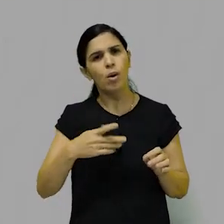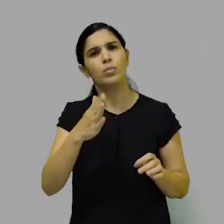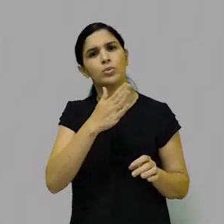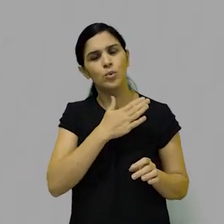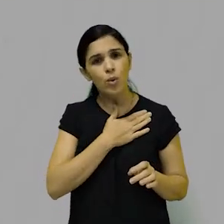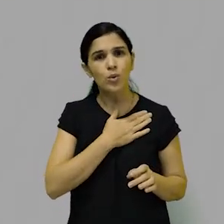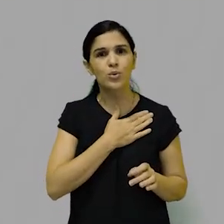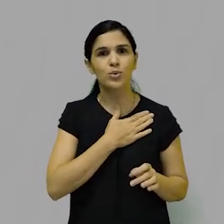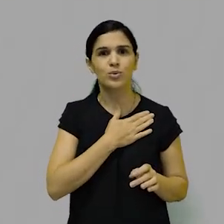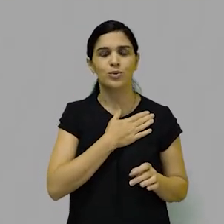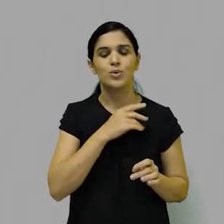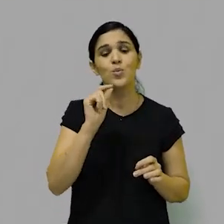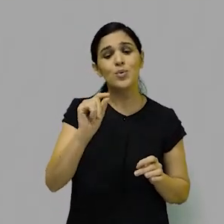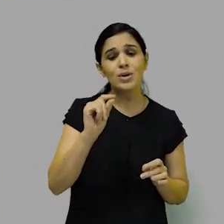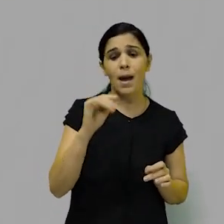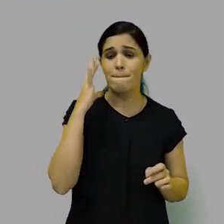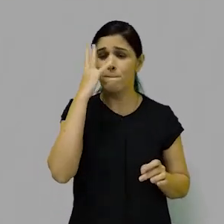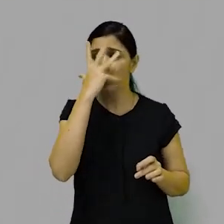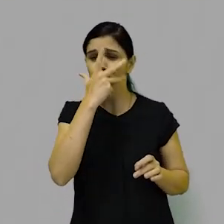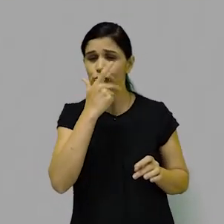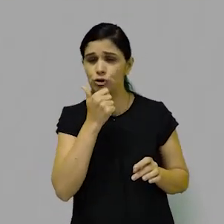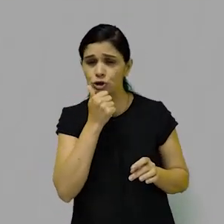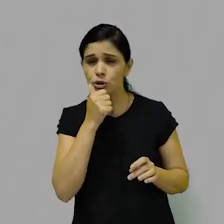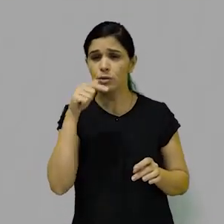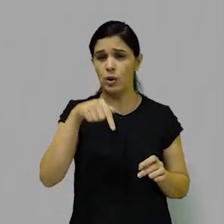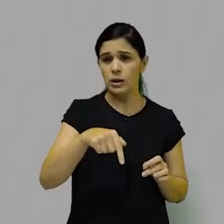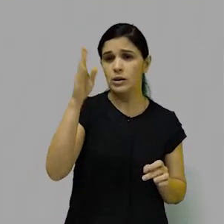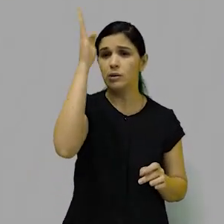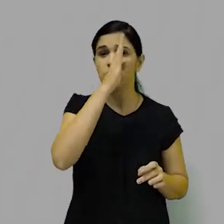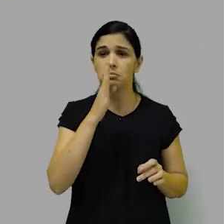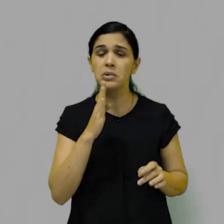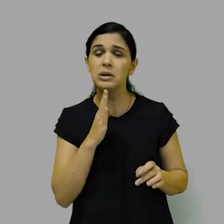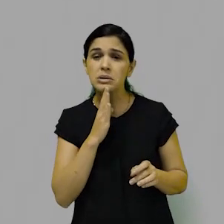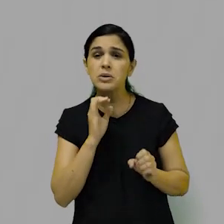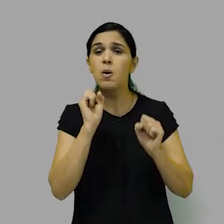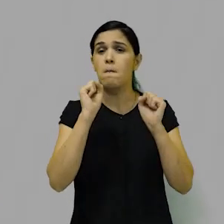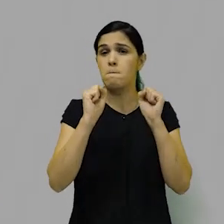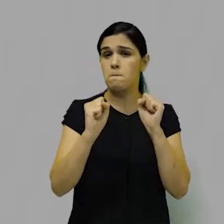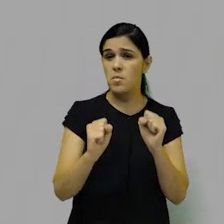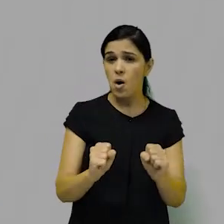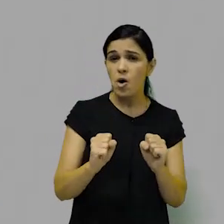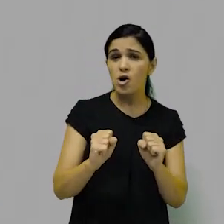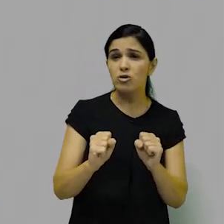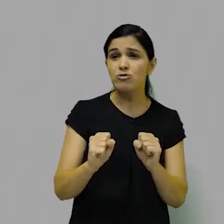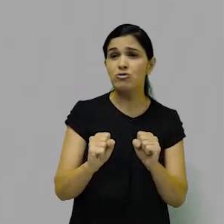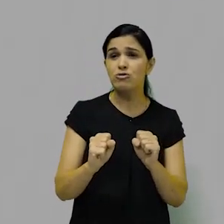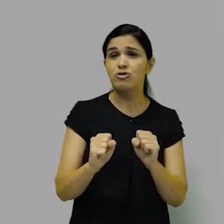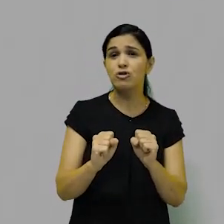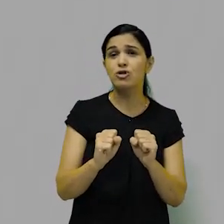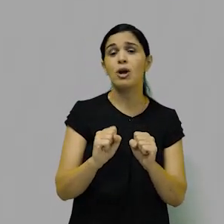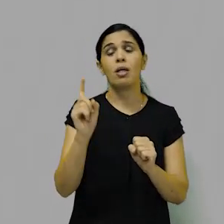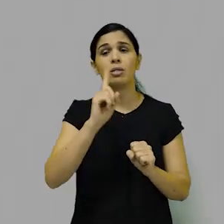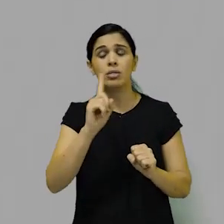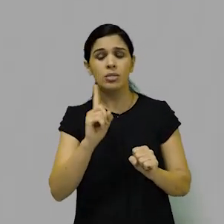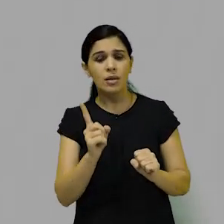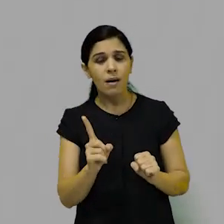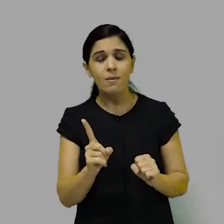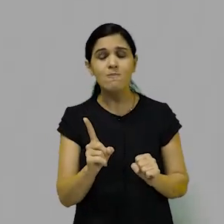aqui para o brasileiro pode não ser belo para o japonês. Então, a beleza ela é